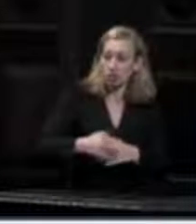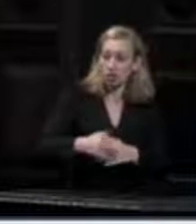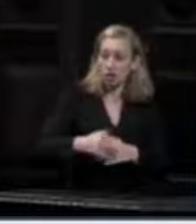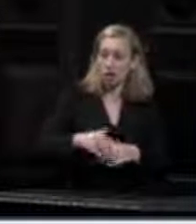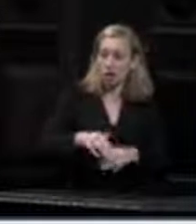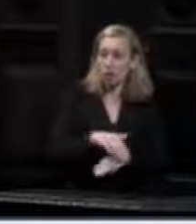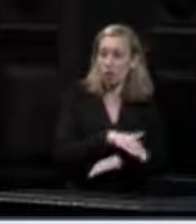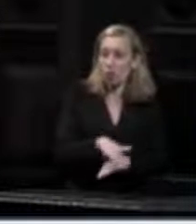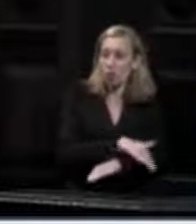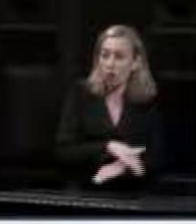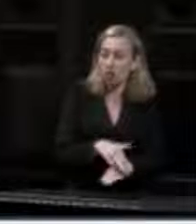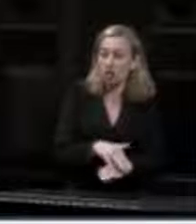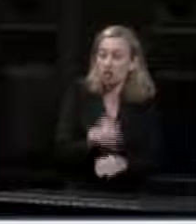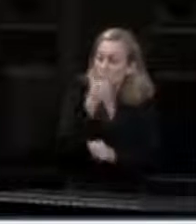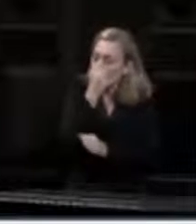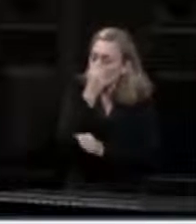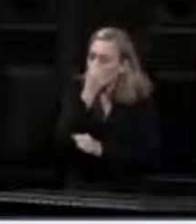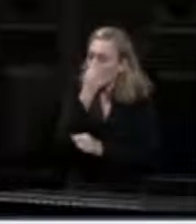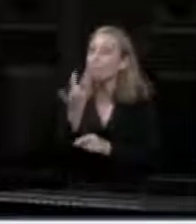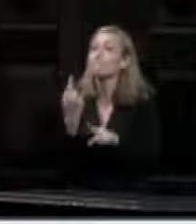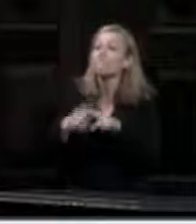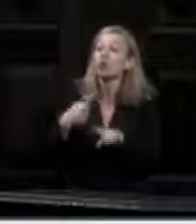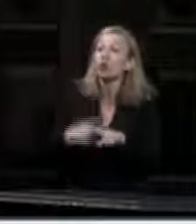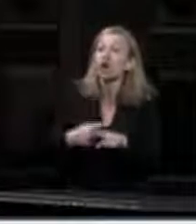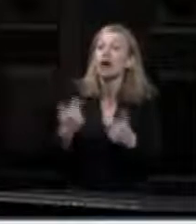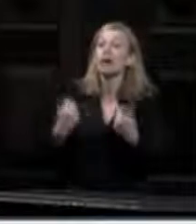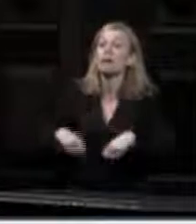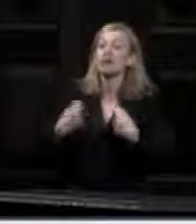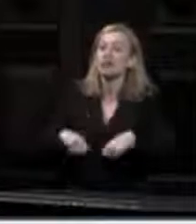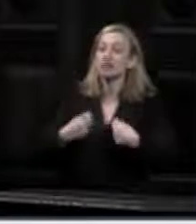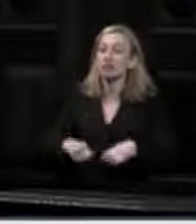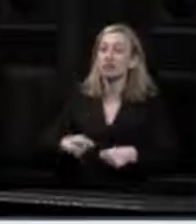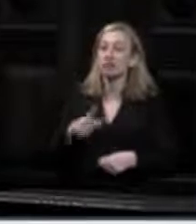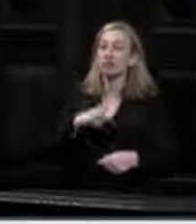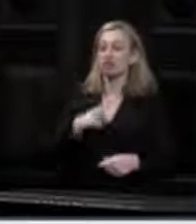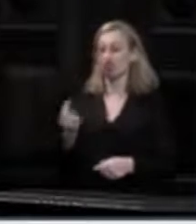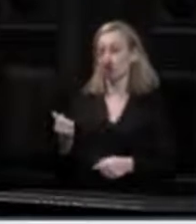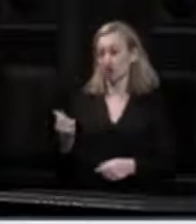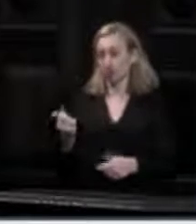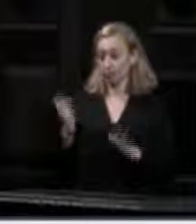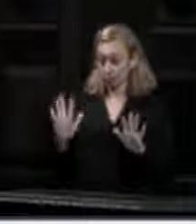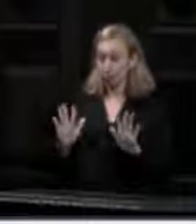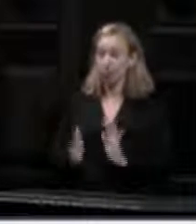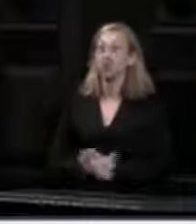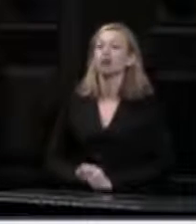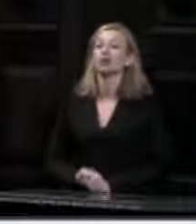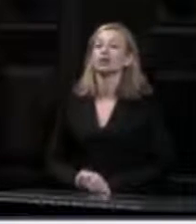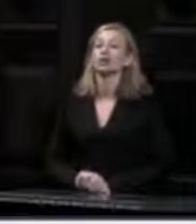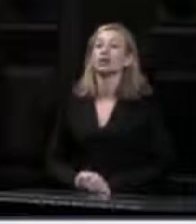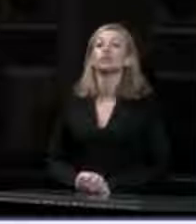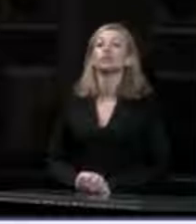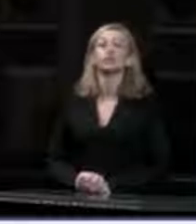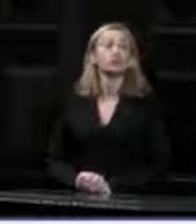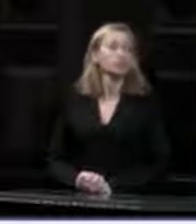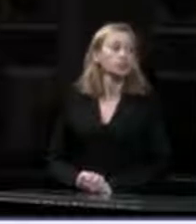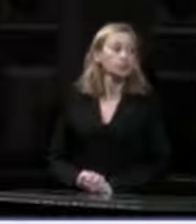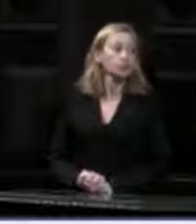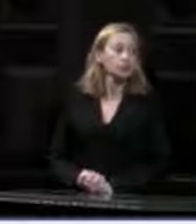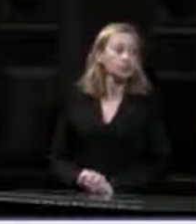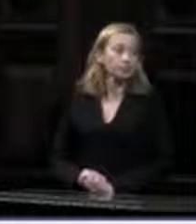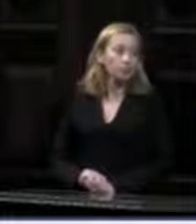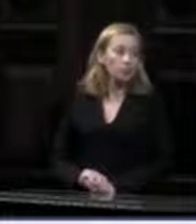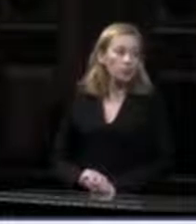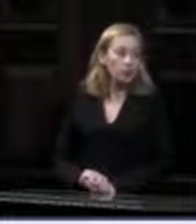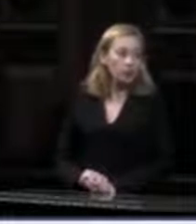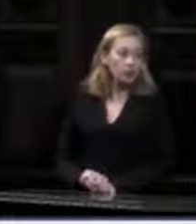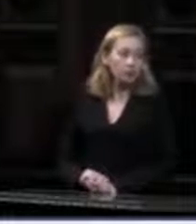E ó, vai botando para dentro porque precisamos ganhar mais dinheiro. Então, nesse modal, o modal que conheço,